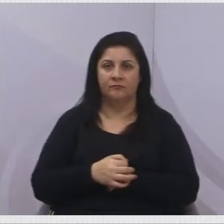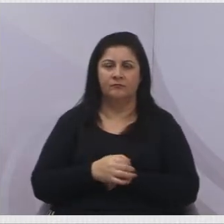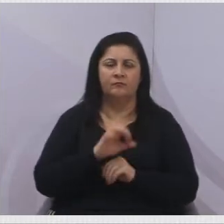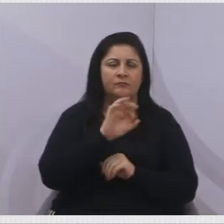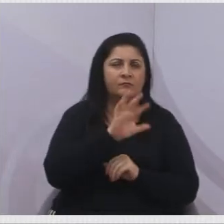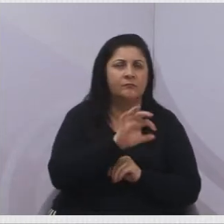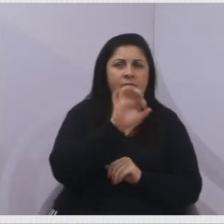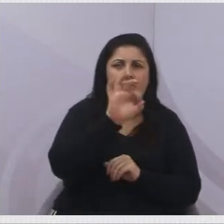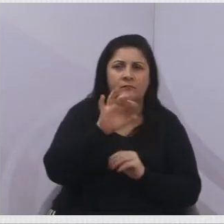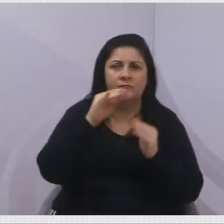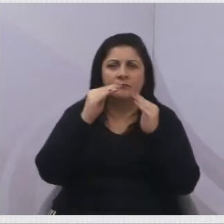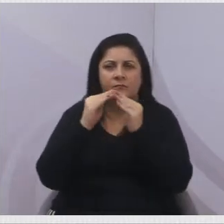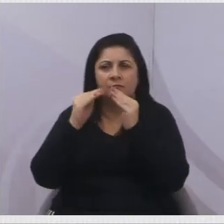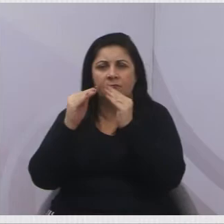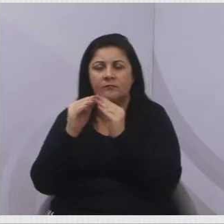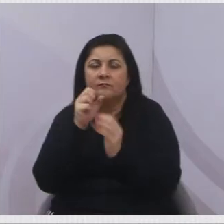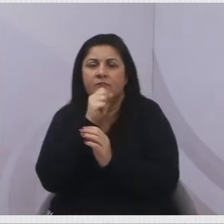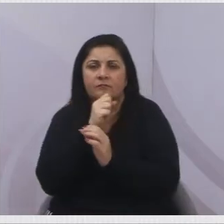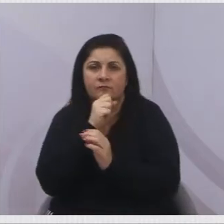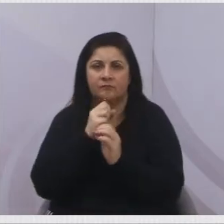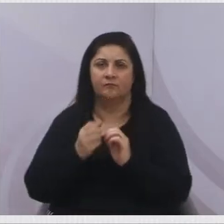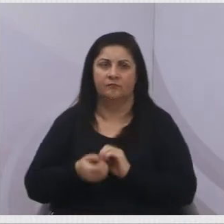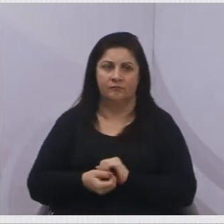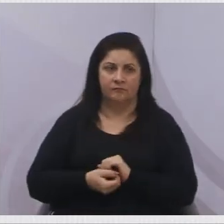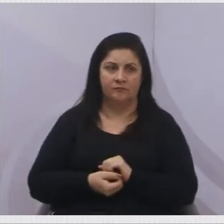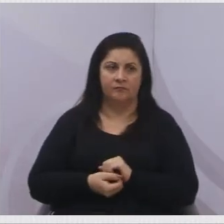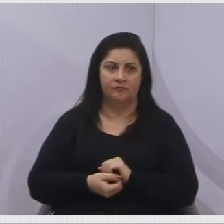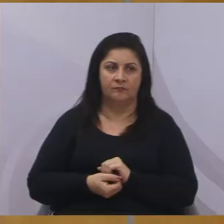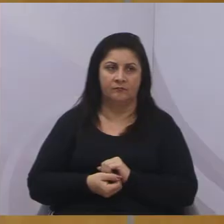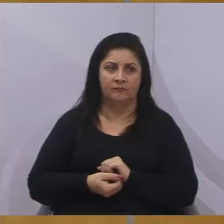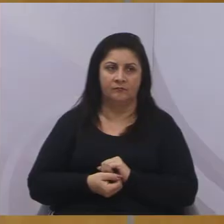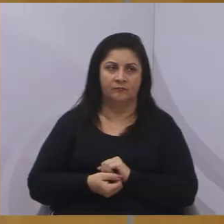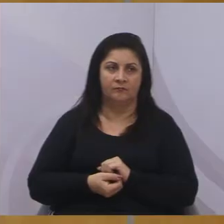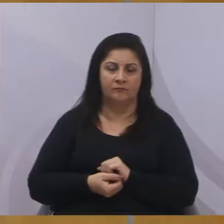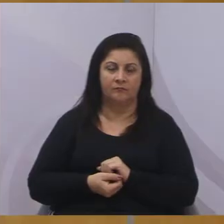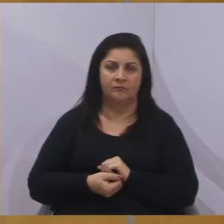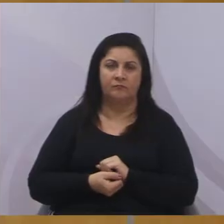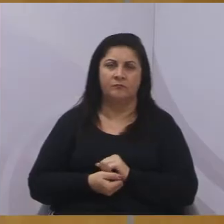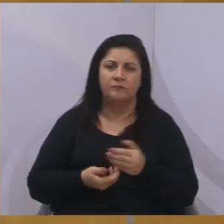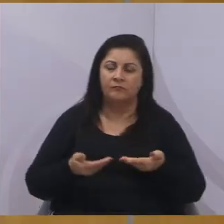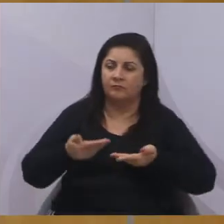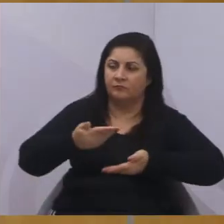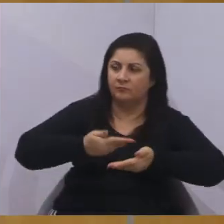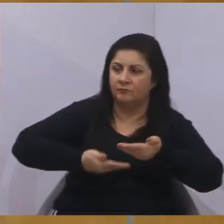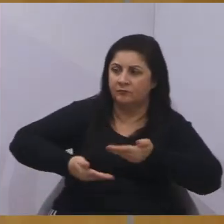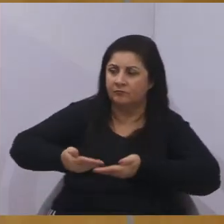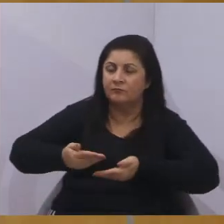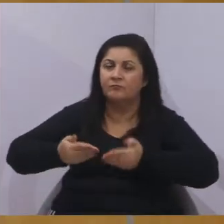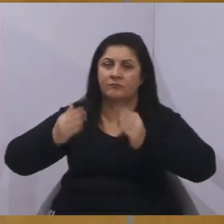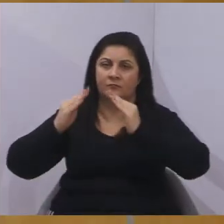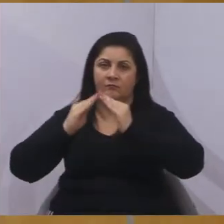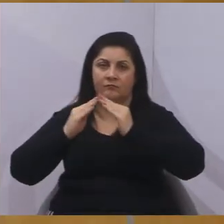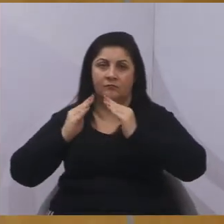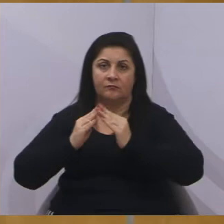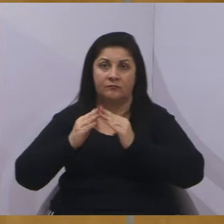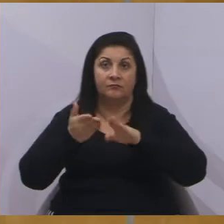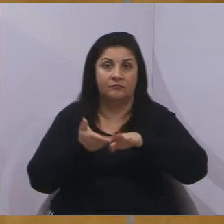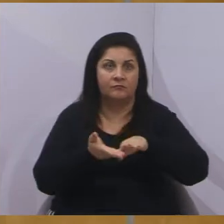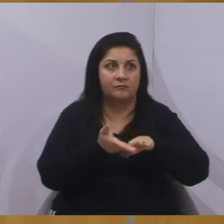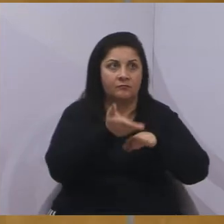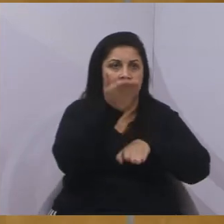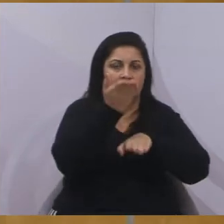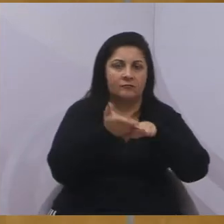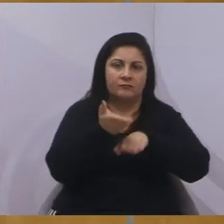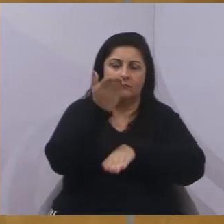casa, de todos os idosos de Jacareí. Então, esse atendimento no domicílio